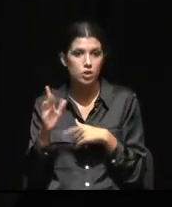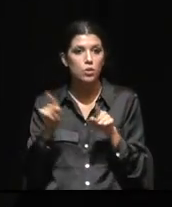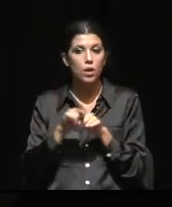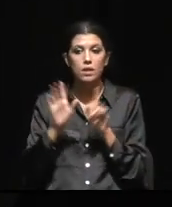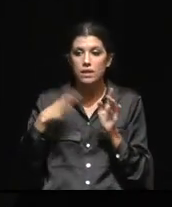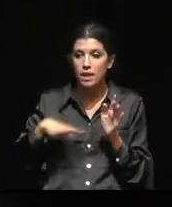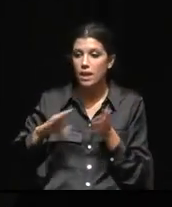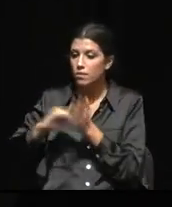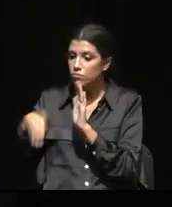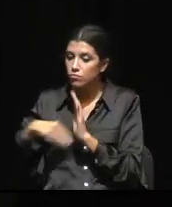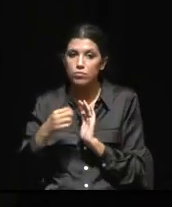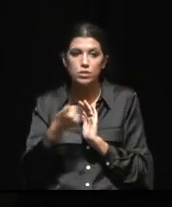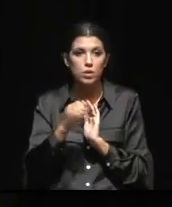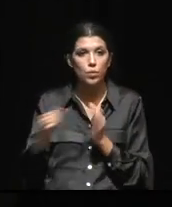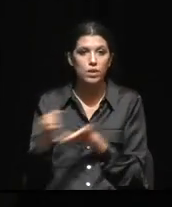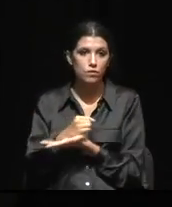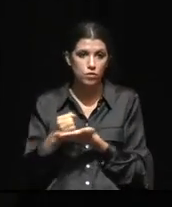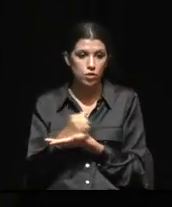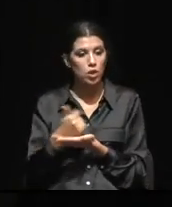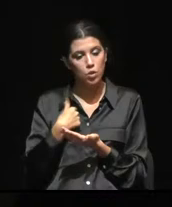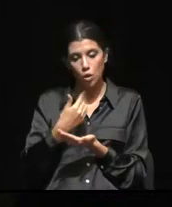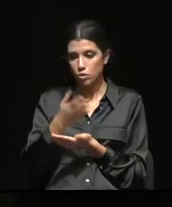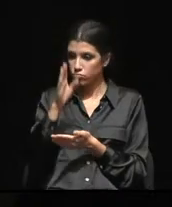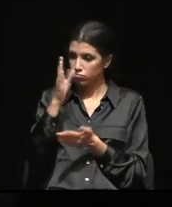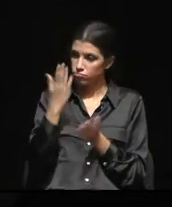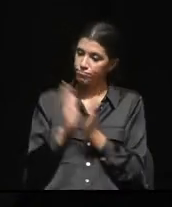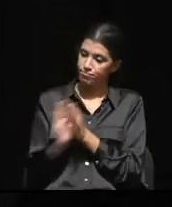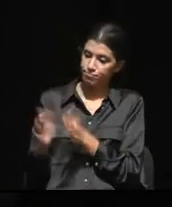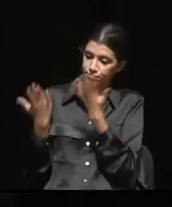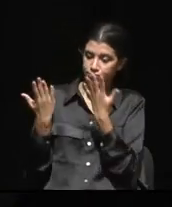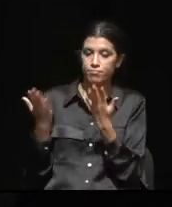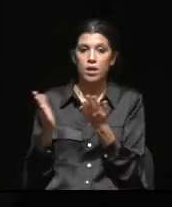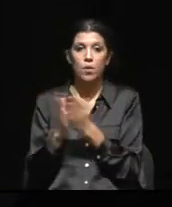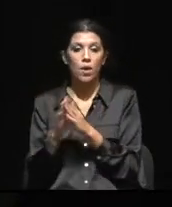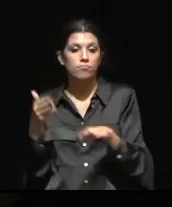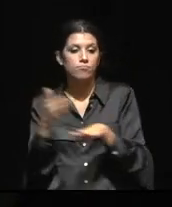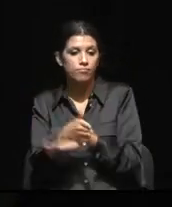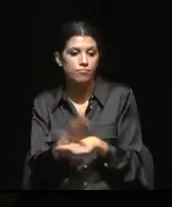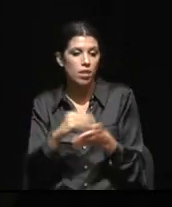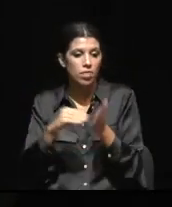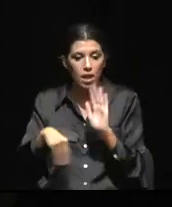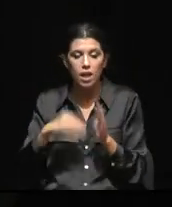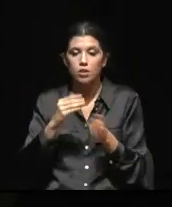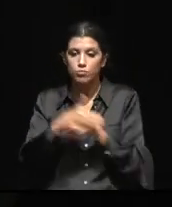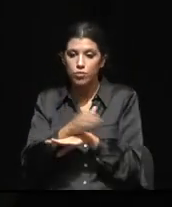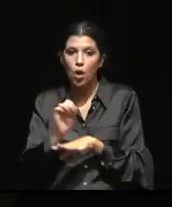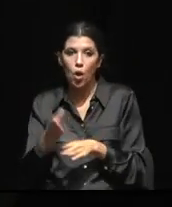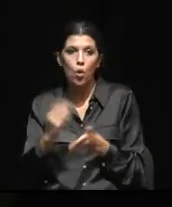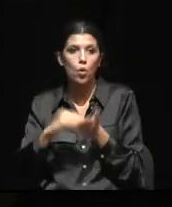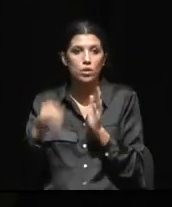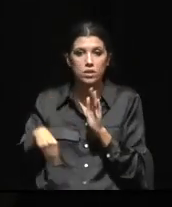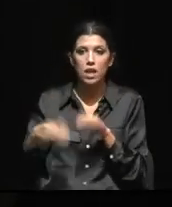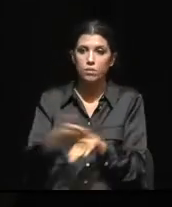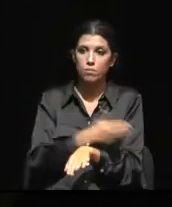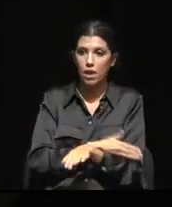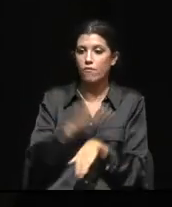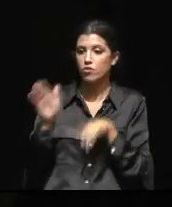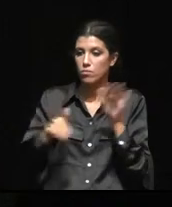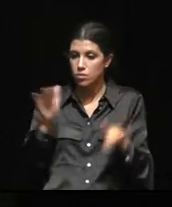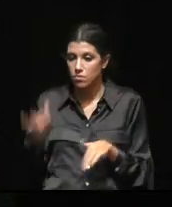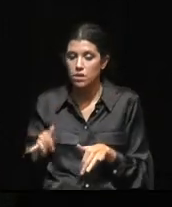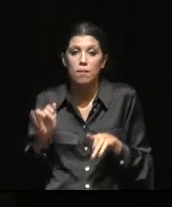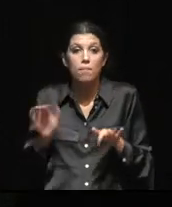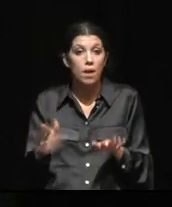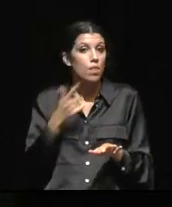assistentes operacionais o desde já louvamos seja por vi execução diret seja através de procedimentos deção prévia o